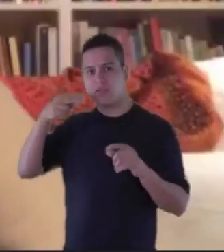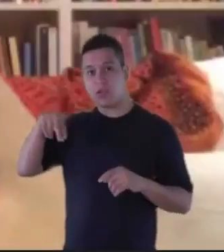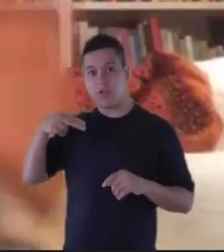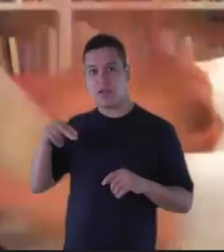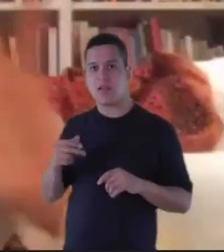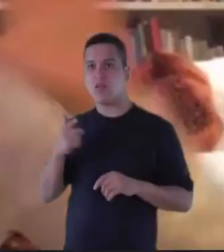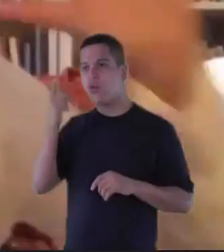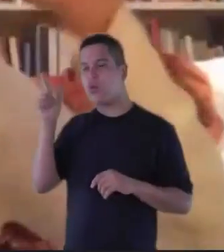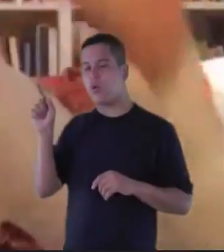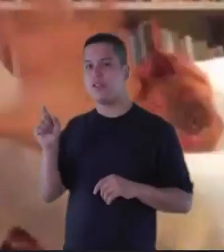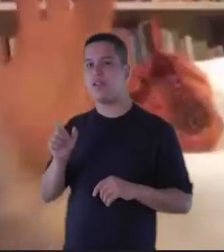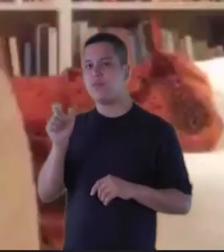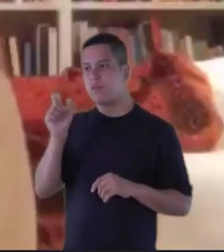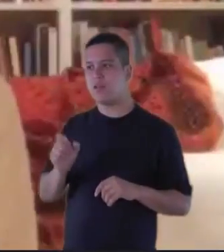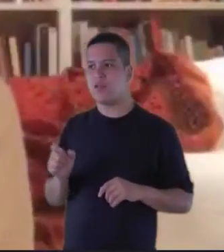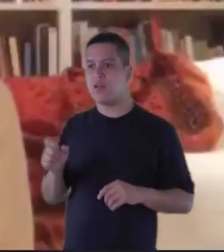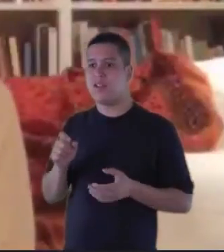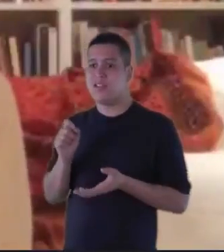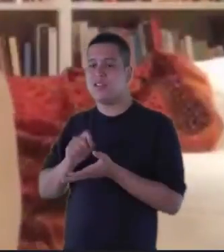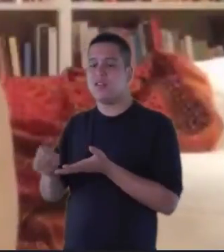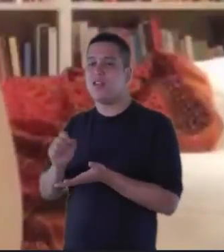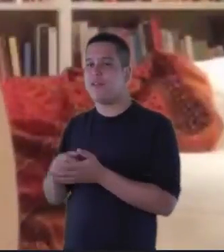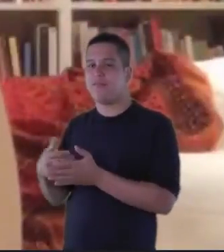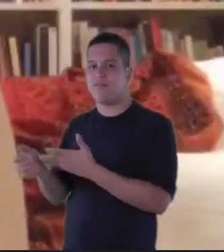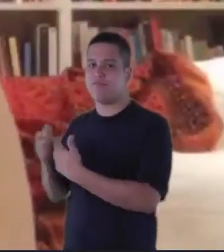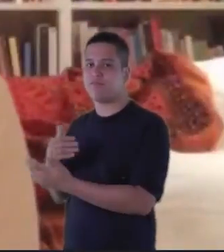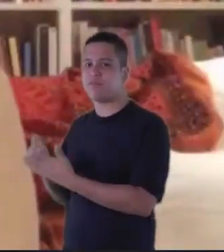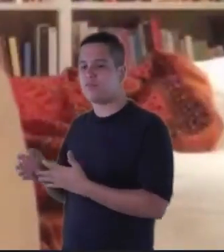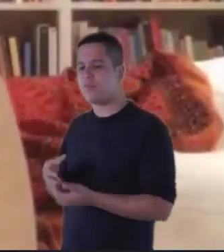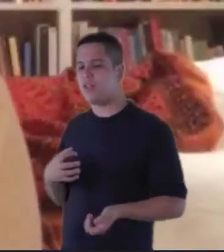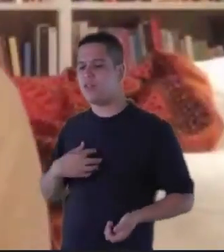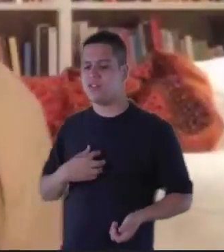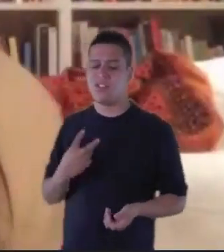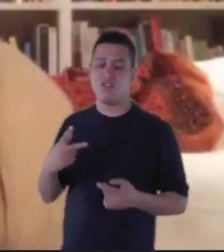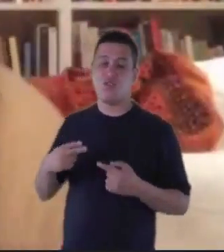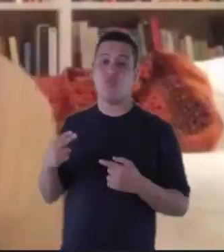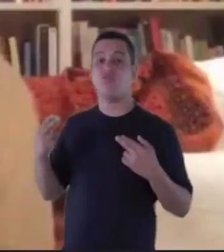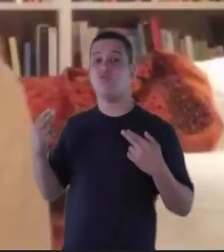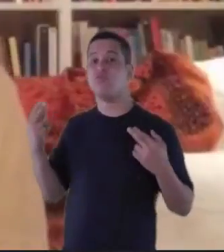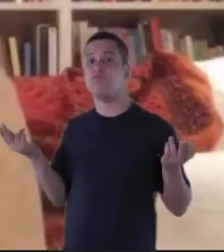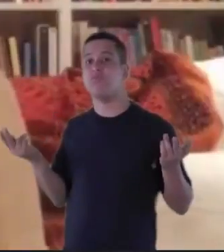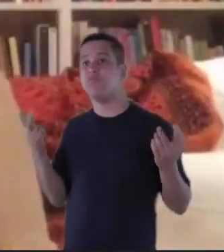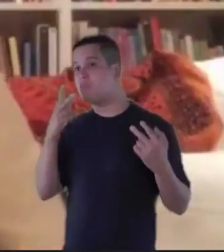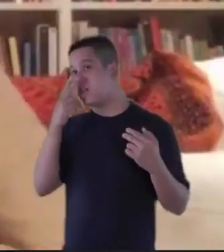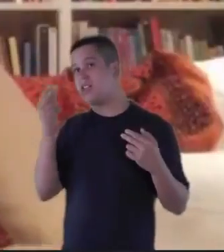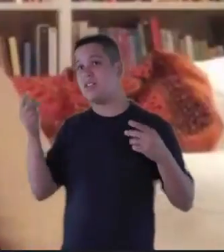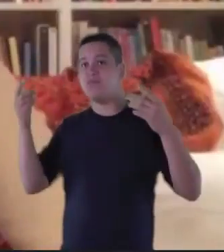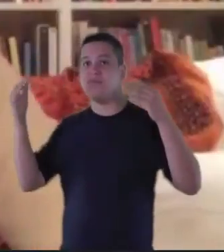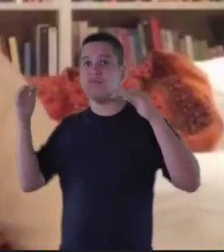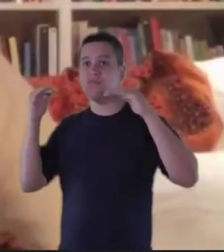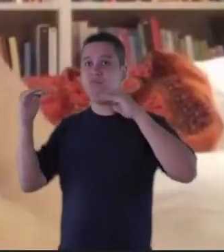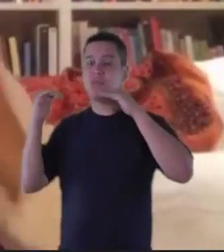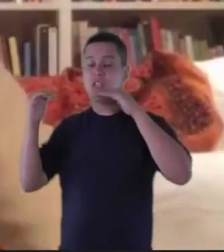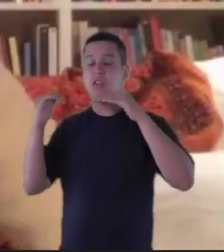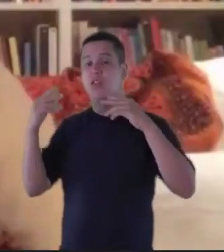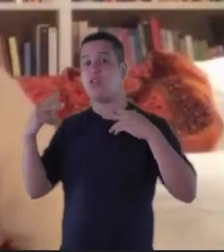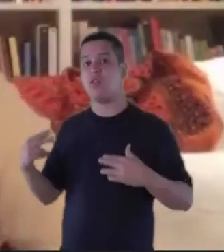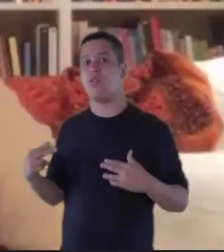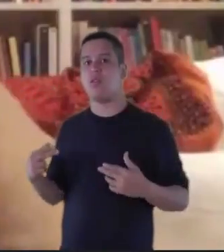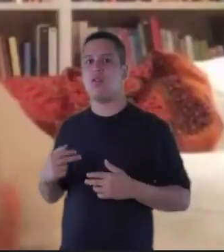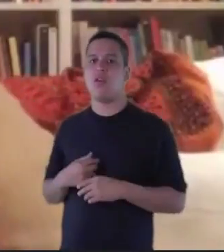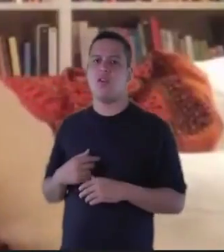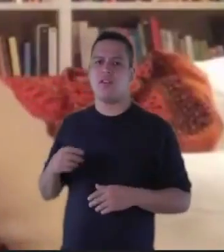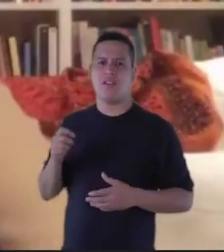aqui, ele tinha o mesmo peso, assim, tanto como teledramaturgo, que ele escrevia novelas fantásticas também, O Grito e tal,